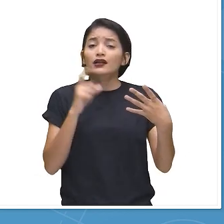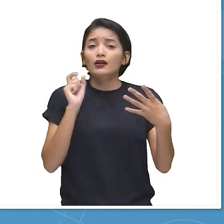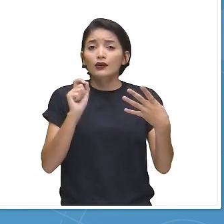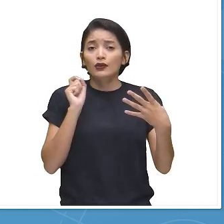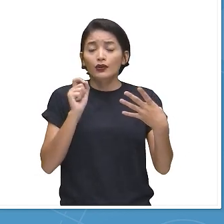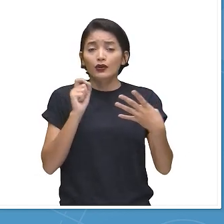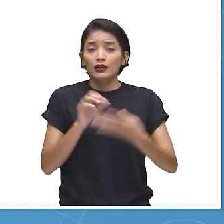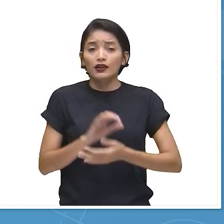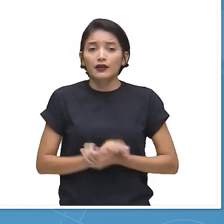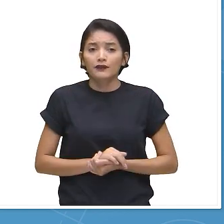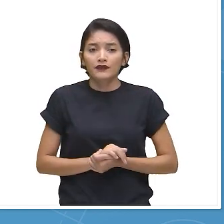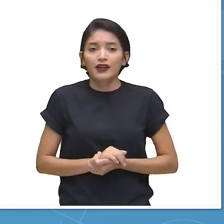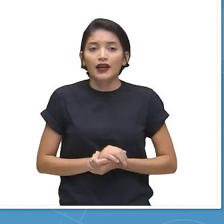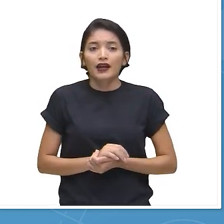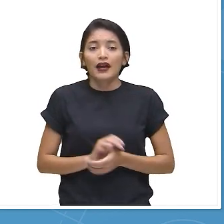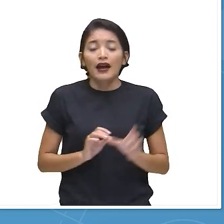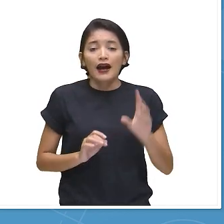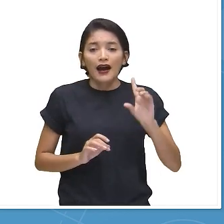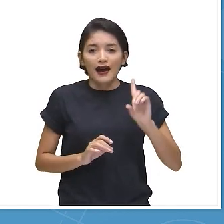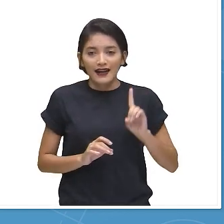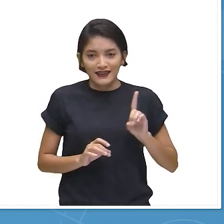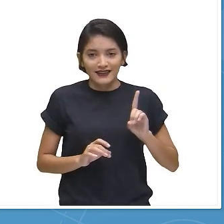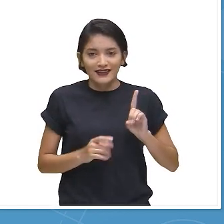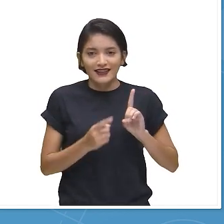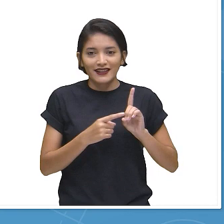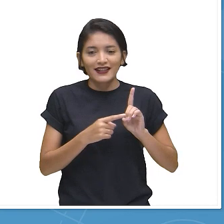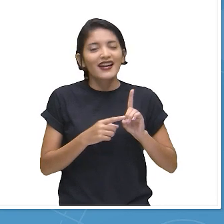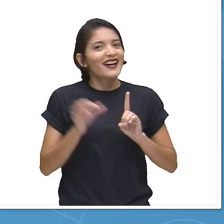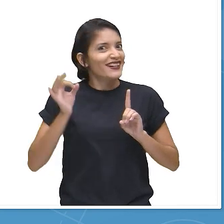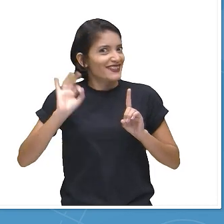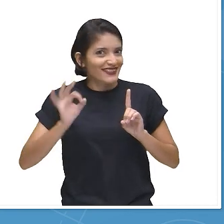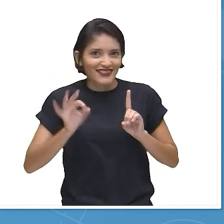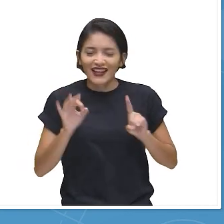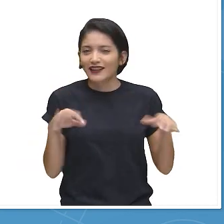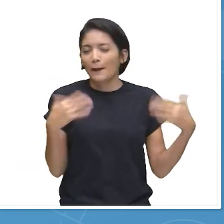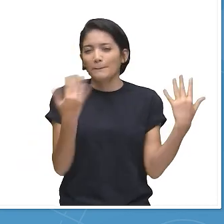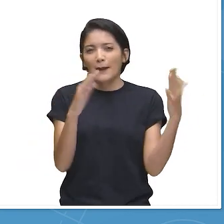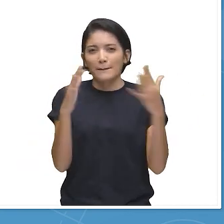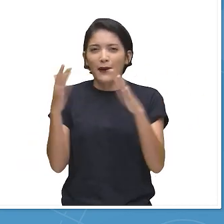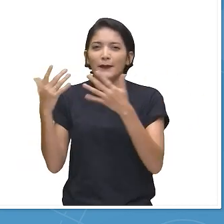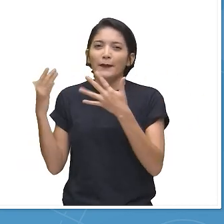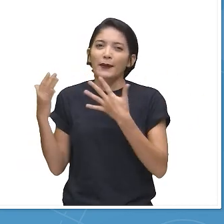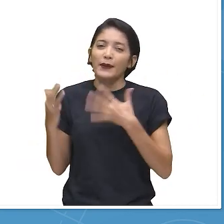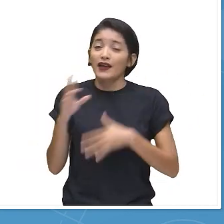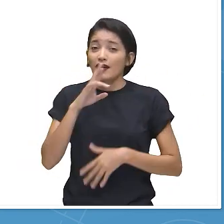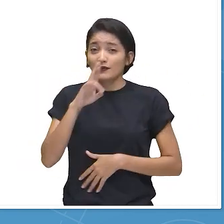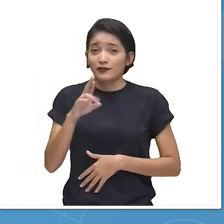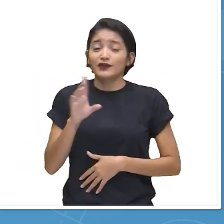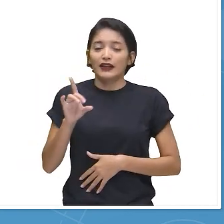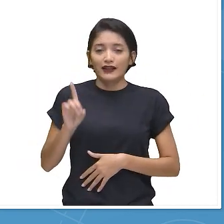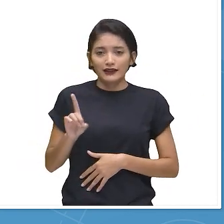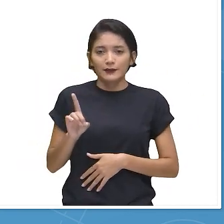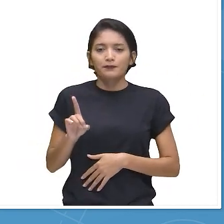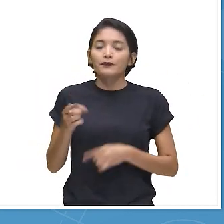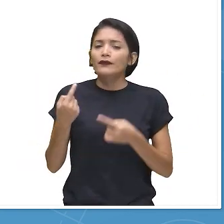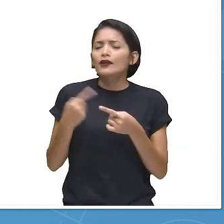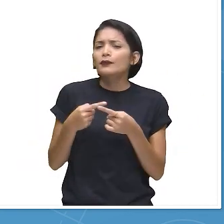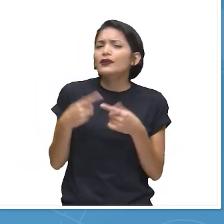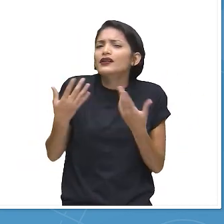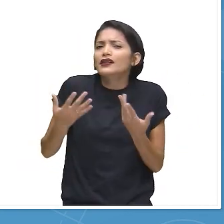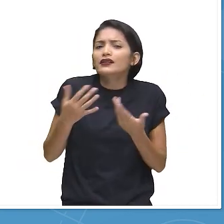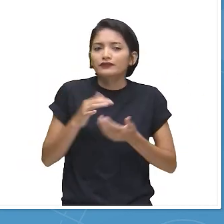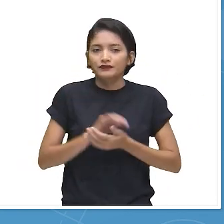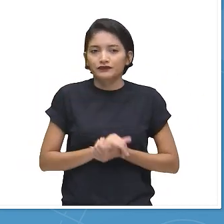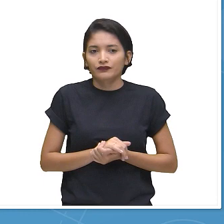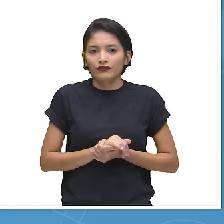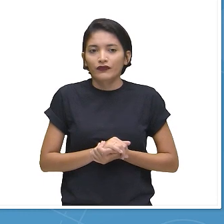que a letra D é a correta. Parabeniza a todos os que assinalaram a letra D. Por que é esta, professora?